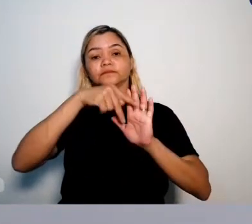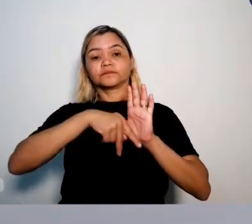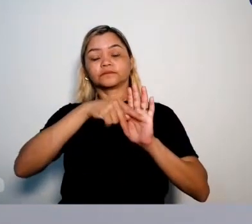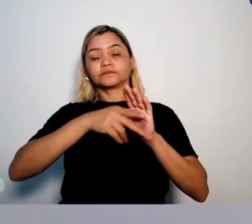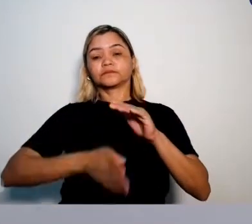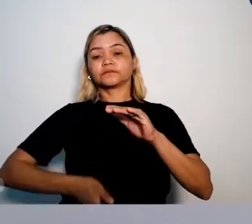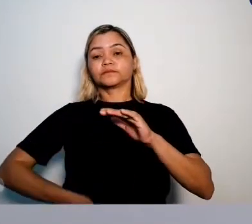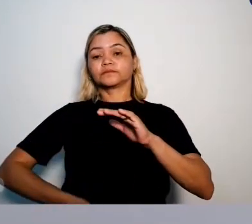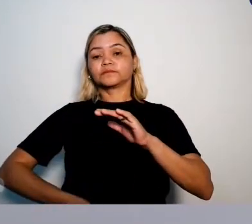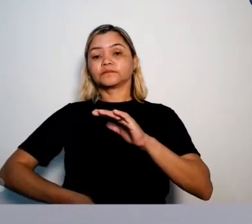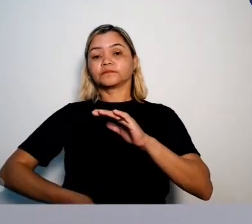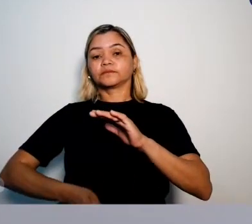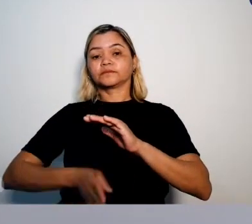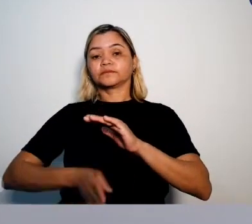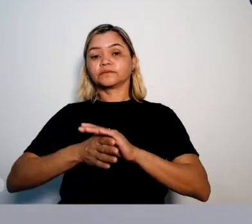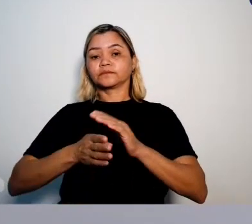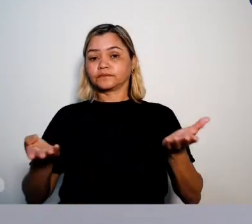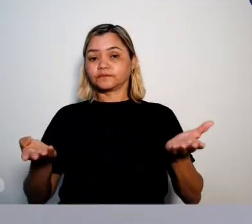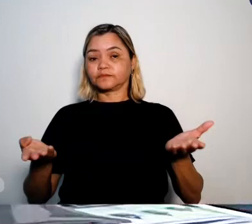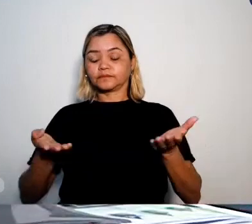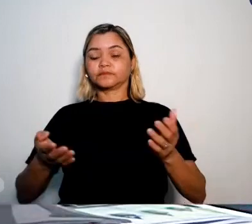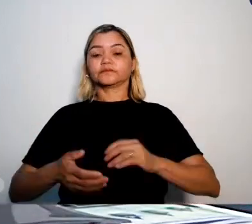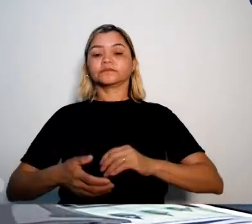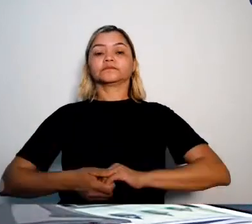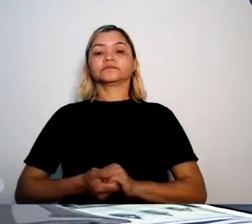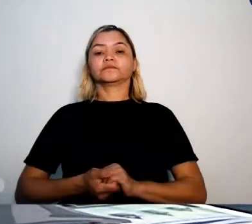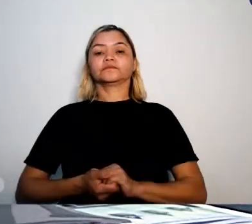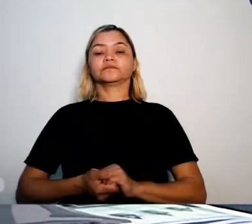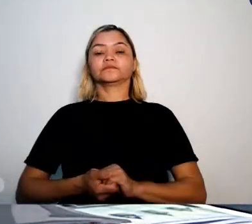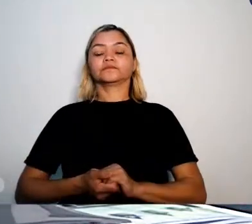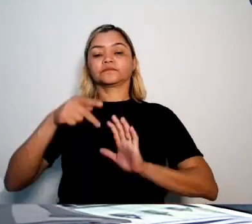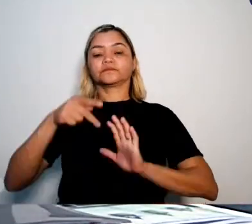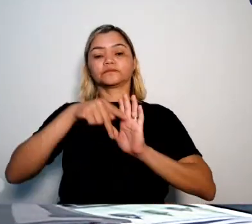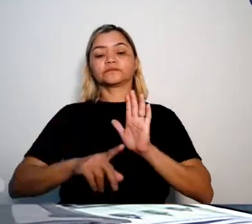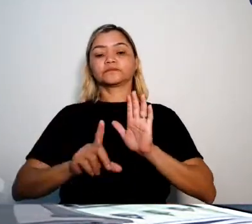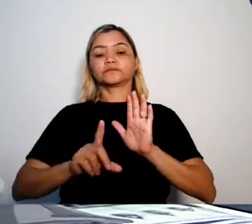casa. Projeto de lei número